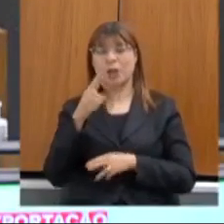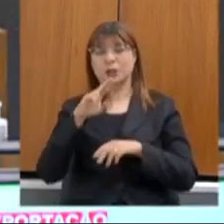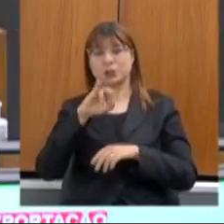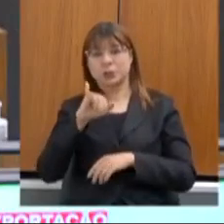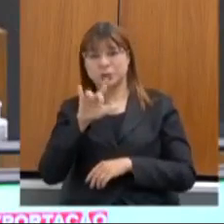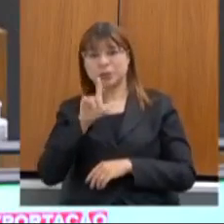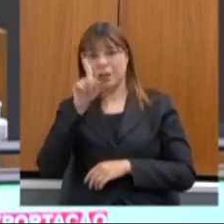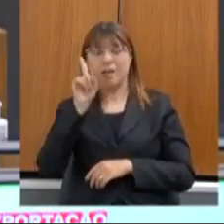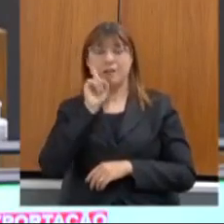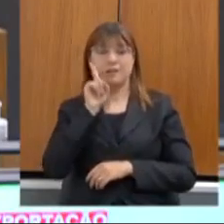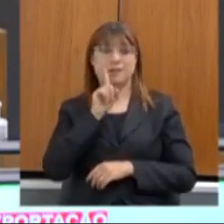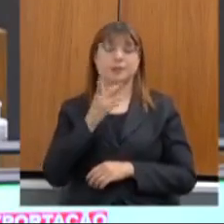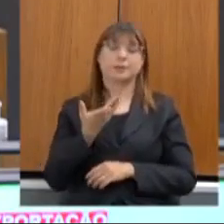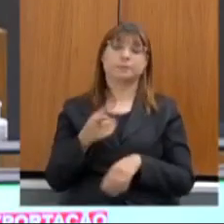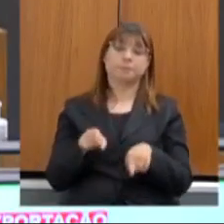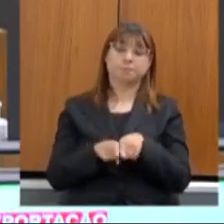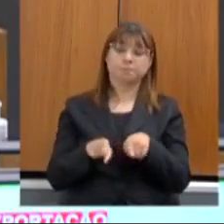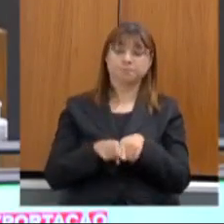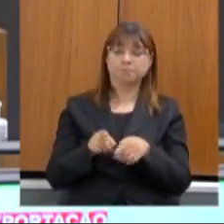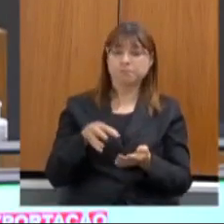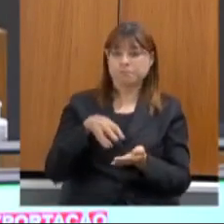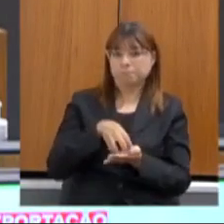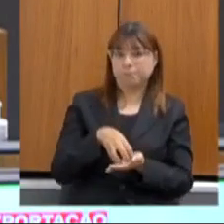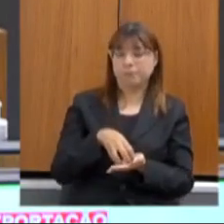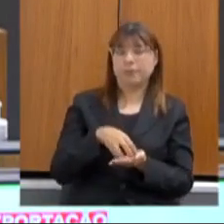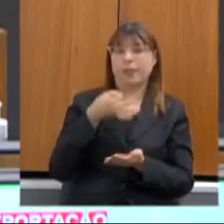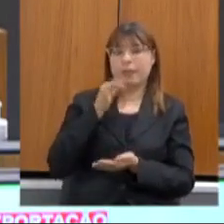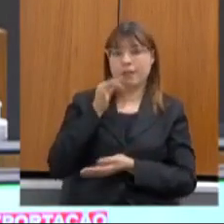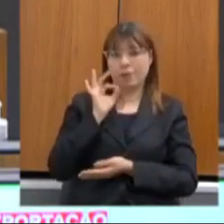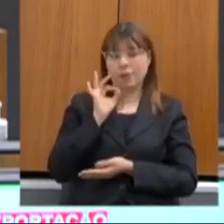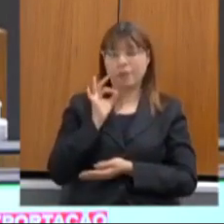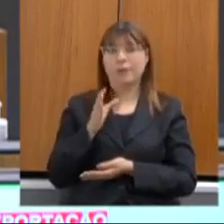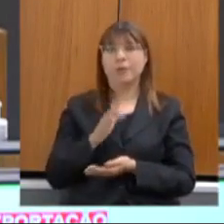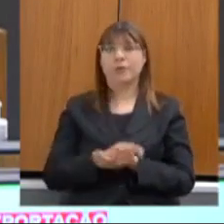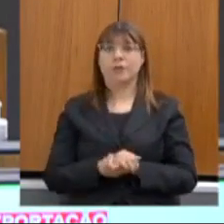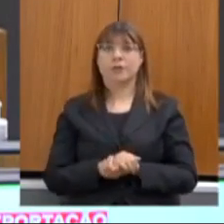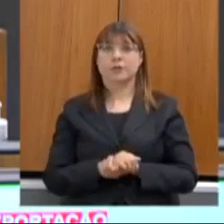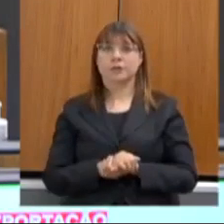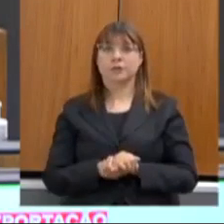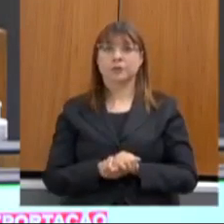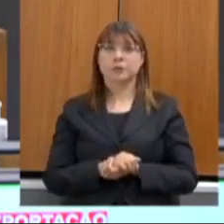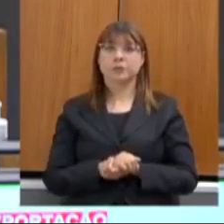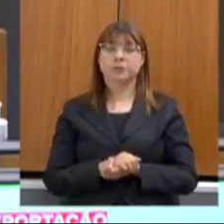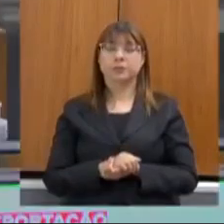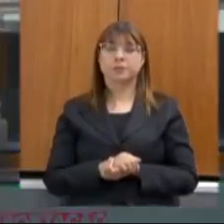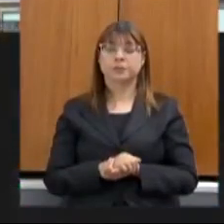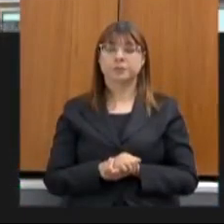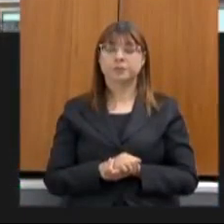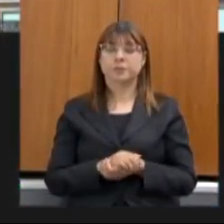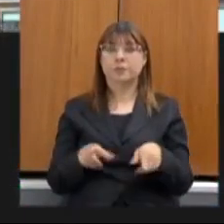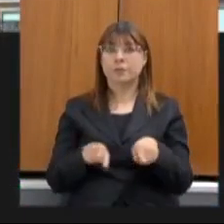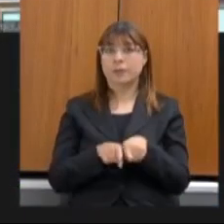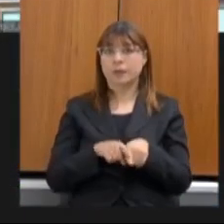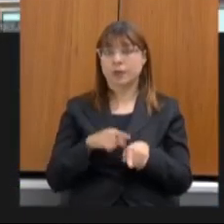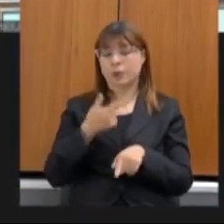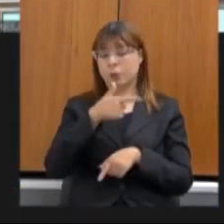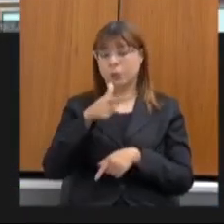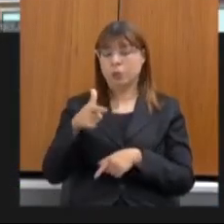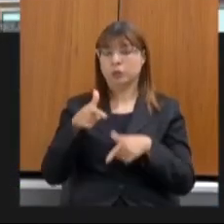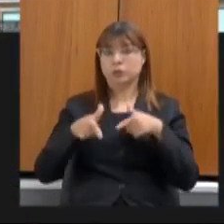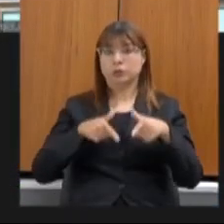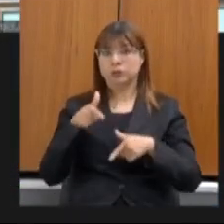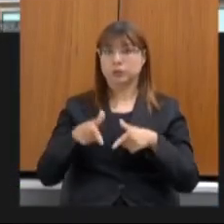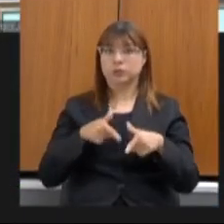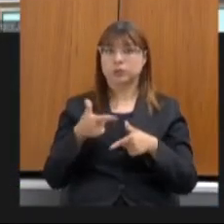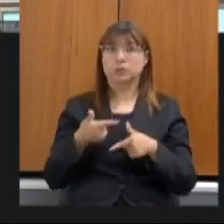dentre outras setor cafeeiro também para mercados como Itália Egito Marrocos peru e Coach e as próximas ações